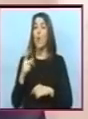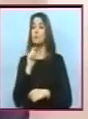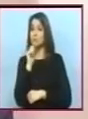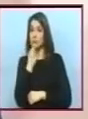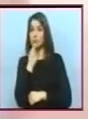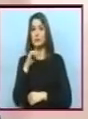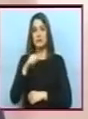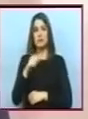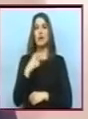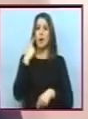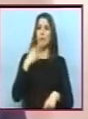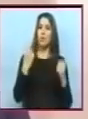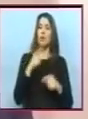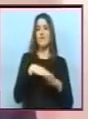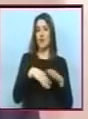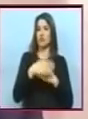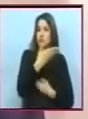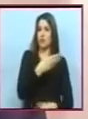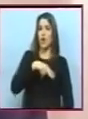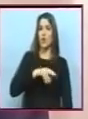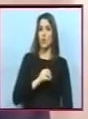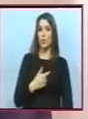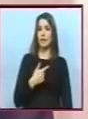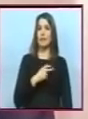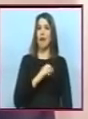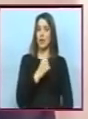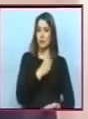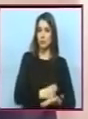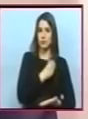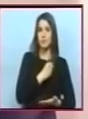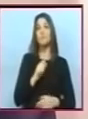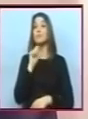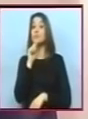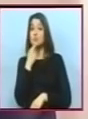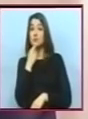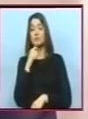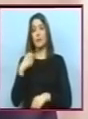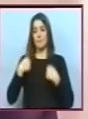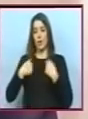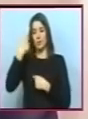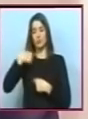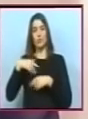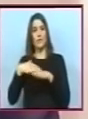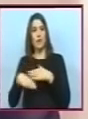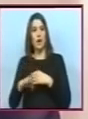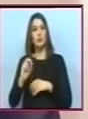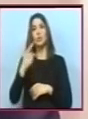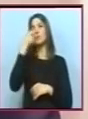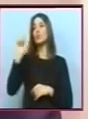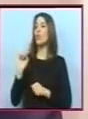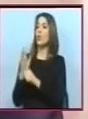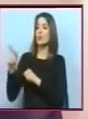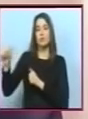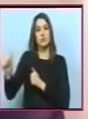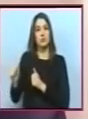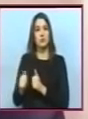nos notários. Os cerrados são feitos pelas pessoas ou por alguém a quem a pessoa possa pedir